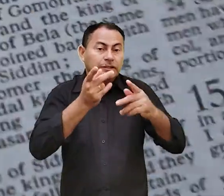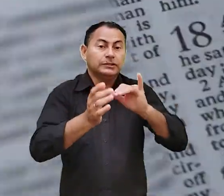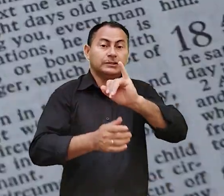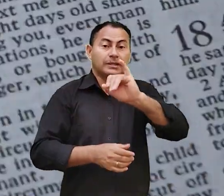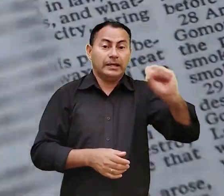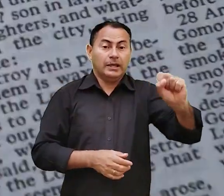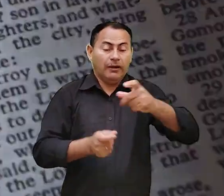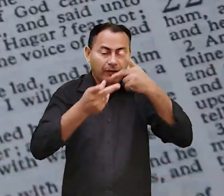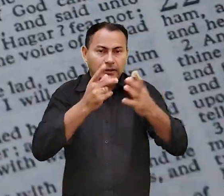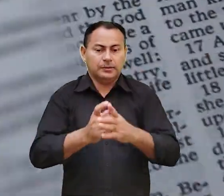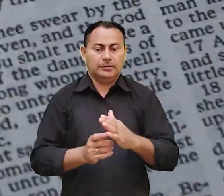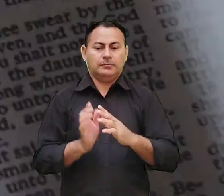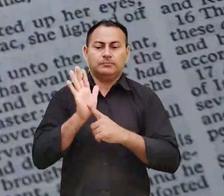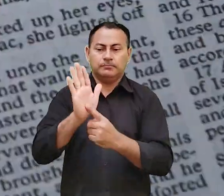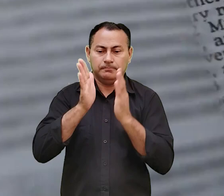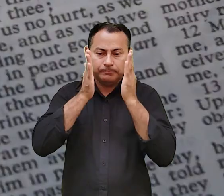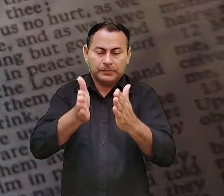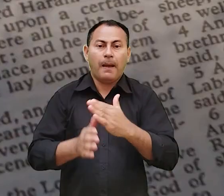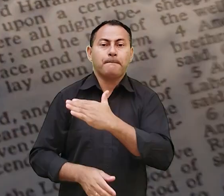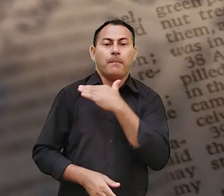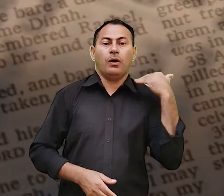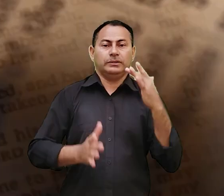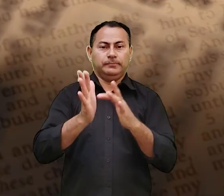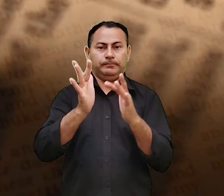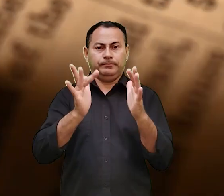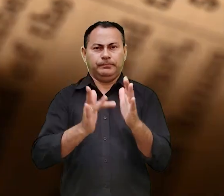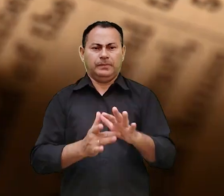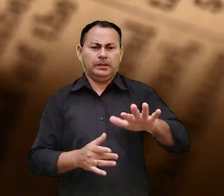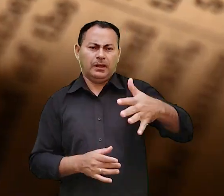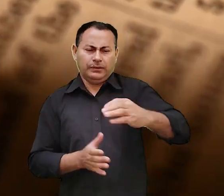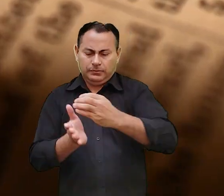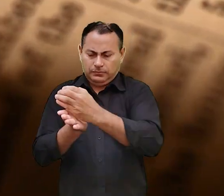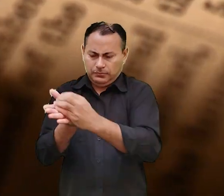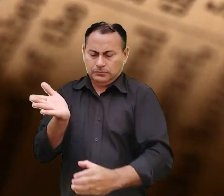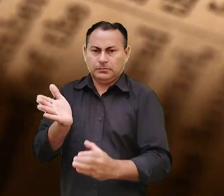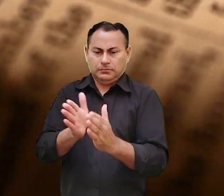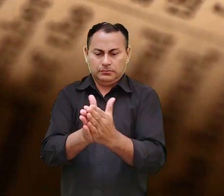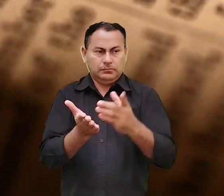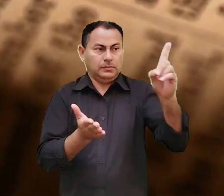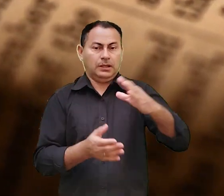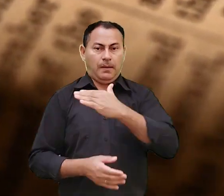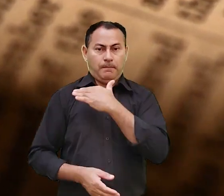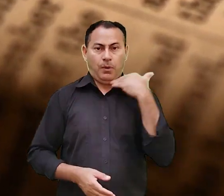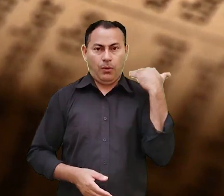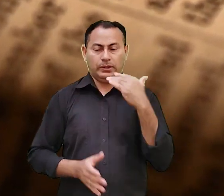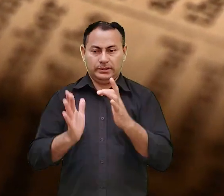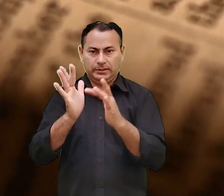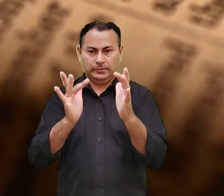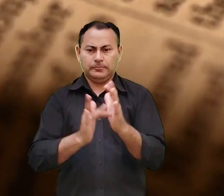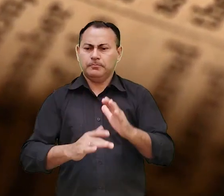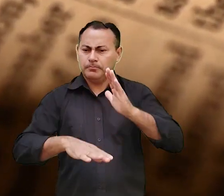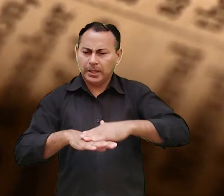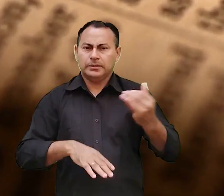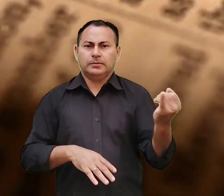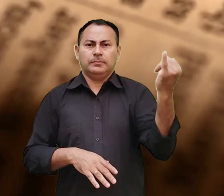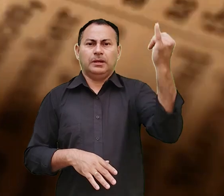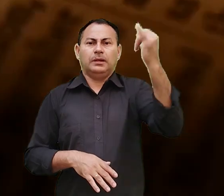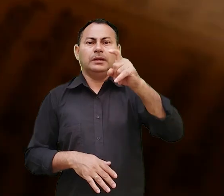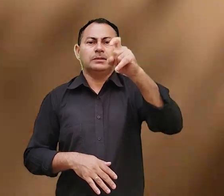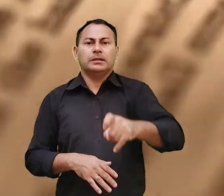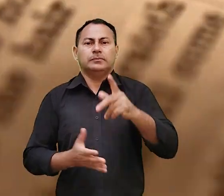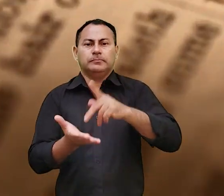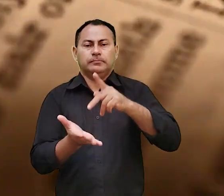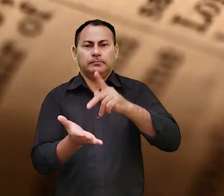Isaías está focado na morte de Jesus Cristo. Talvez o capítulo da Bíblia referente à morte de Cristo mais